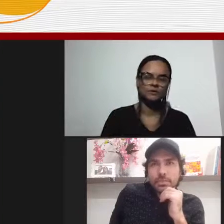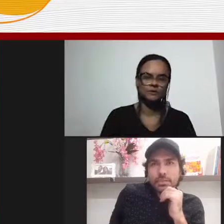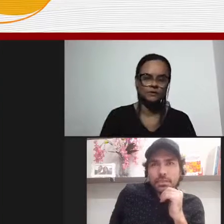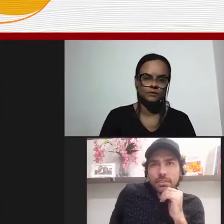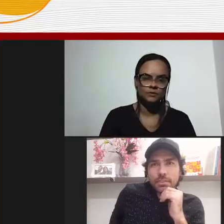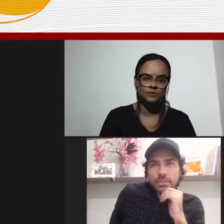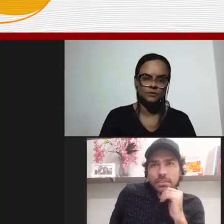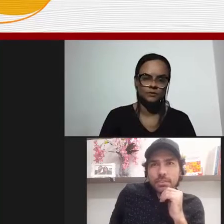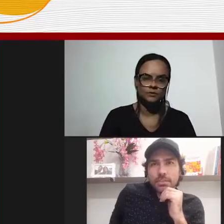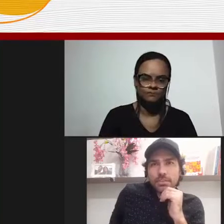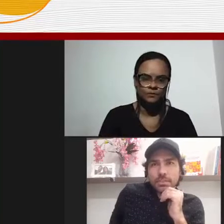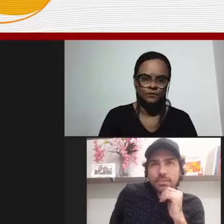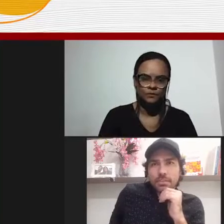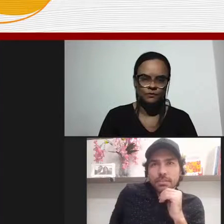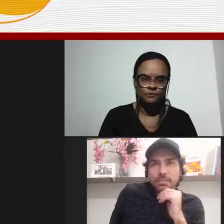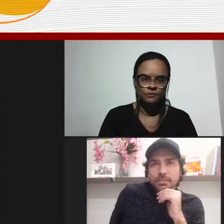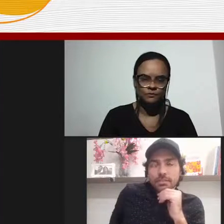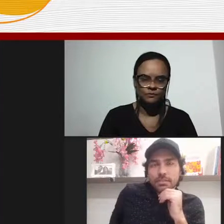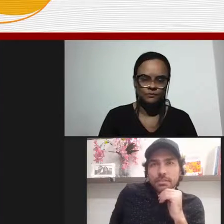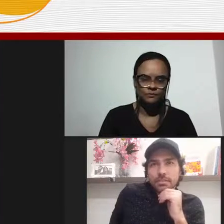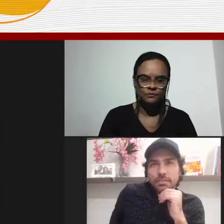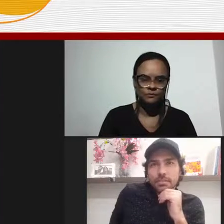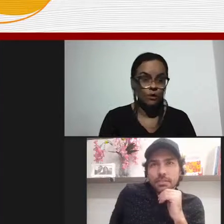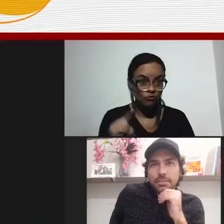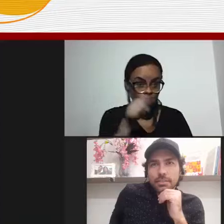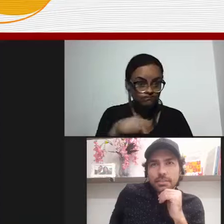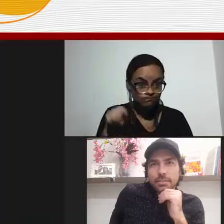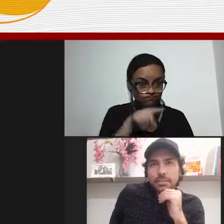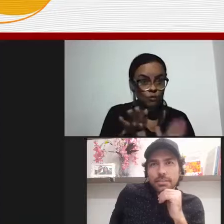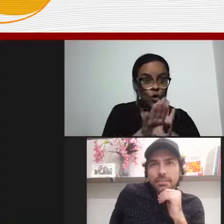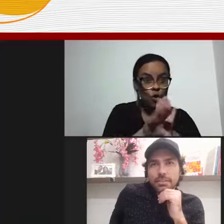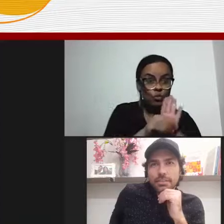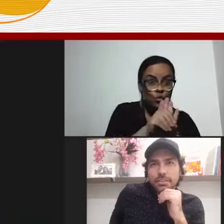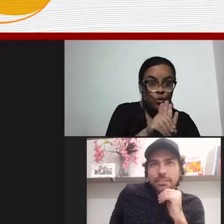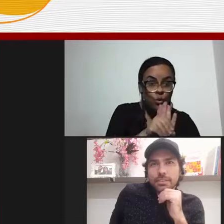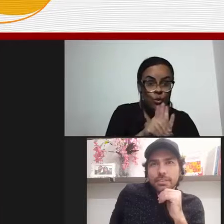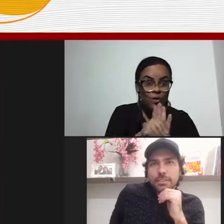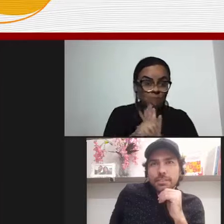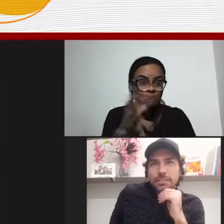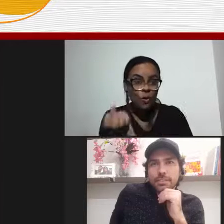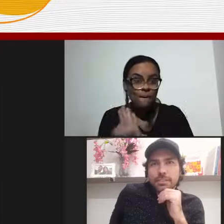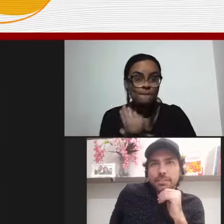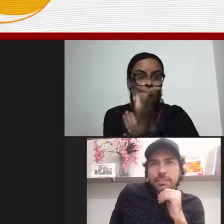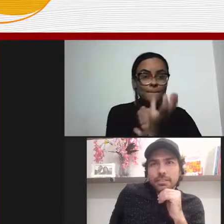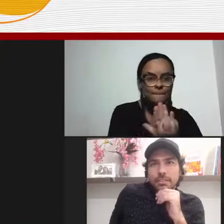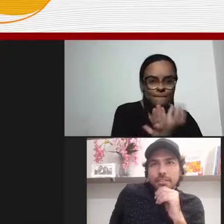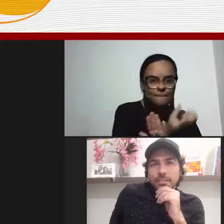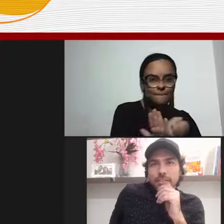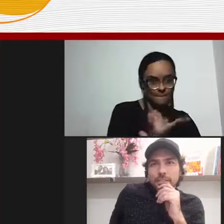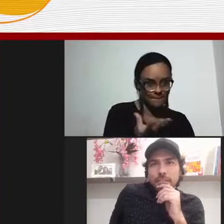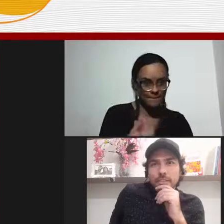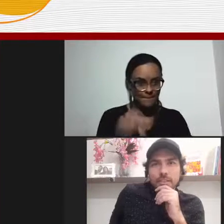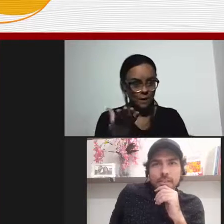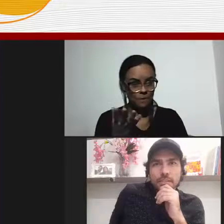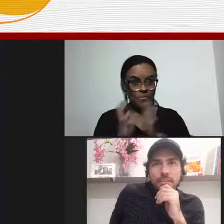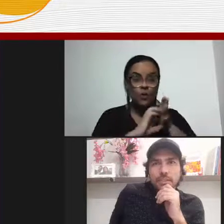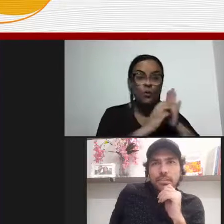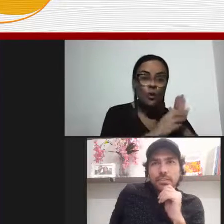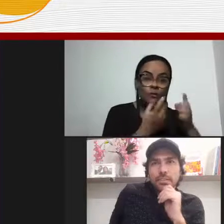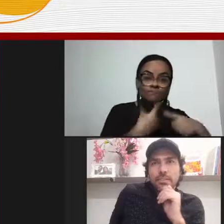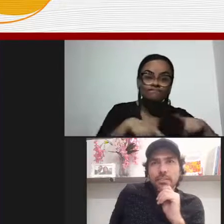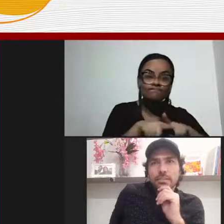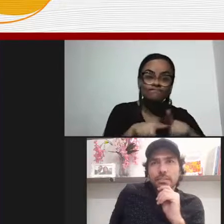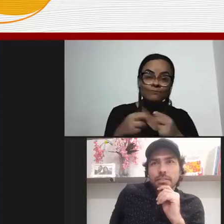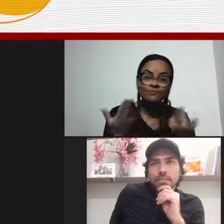que esse exemplo de vocês possa servir para que outros partidos também possam fazer o